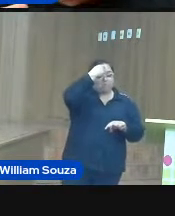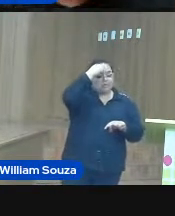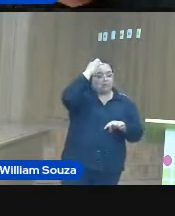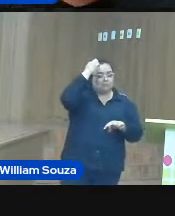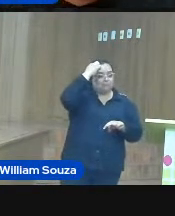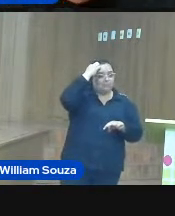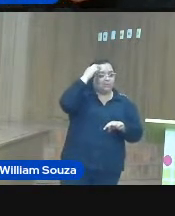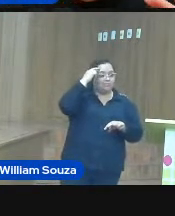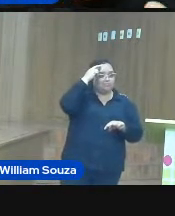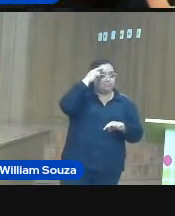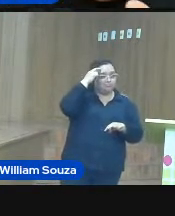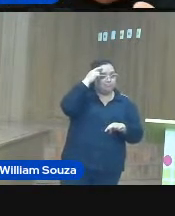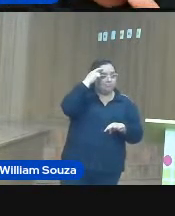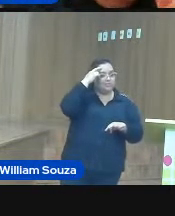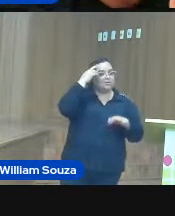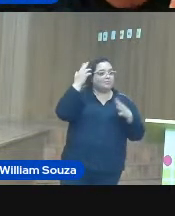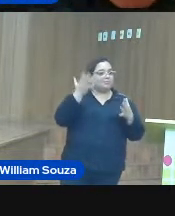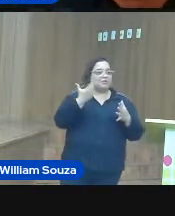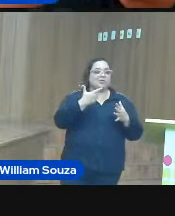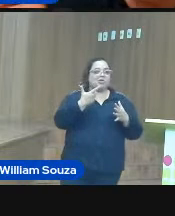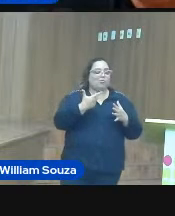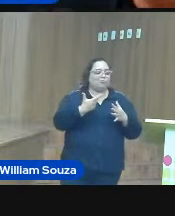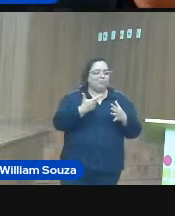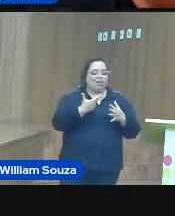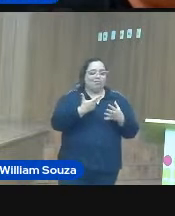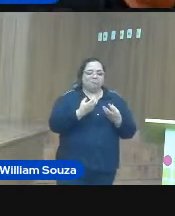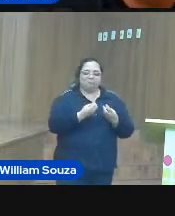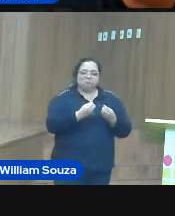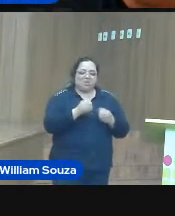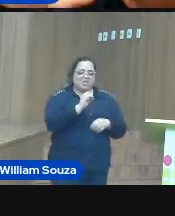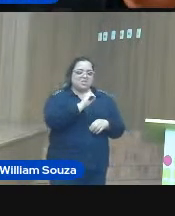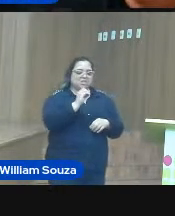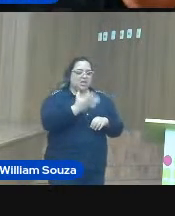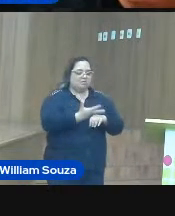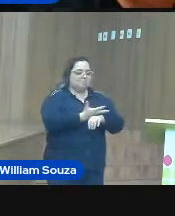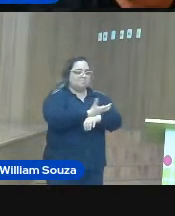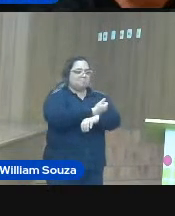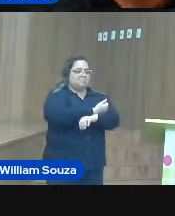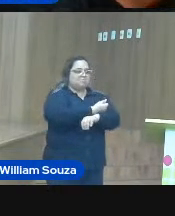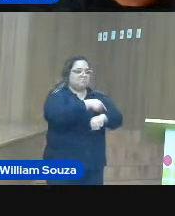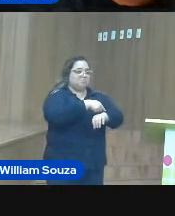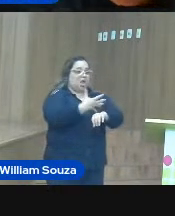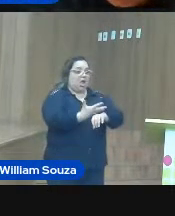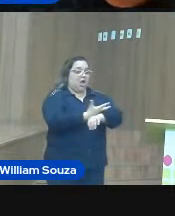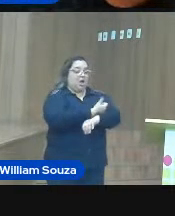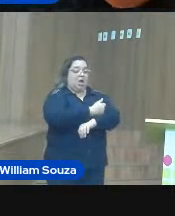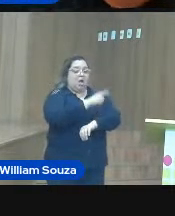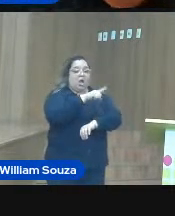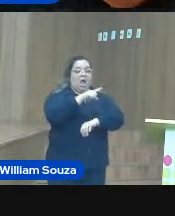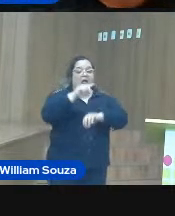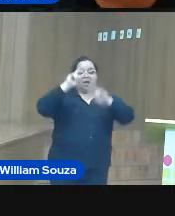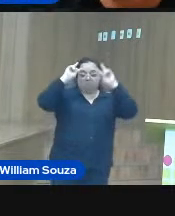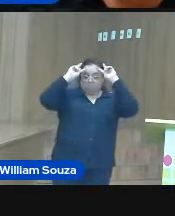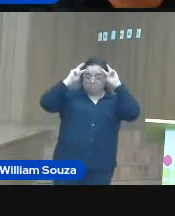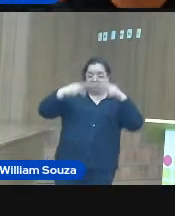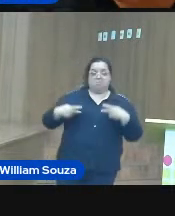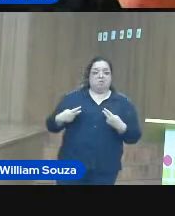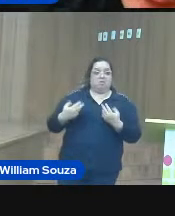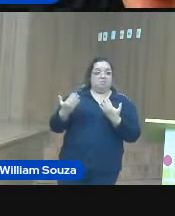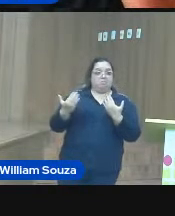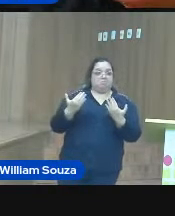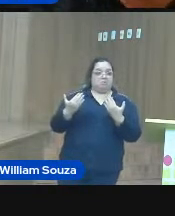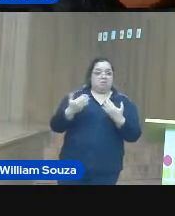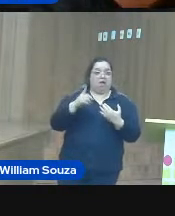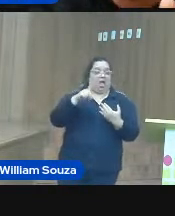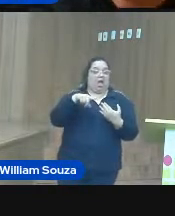racional. Não tem emoção. A emoção é coisa de humanas. A emoção é o